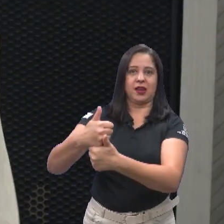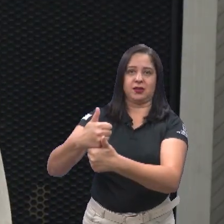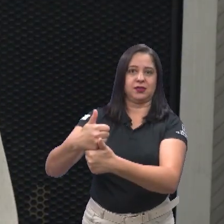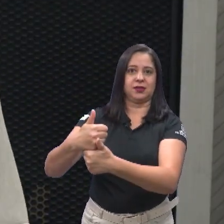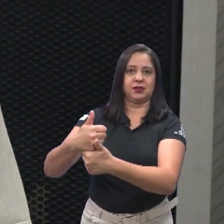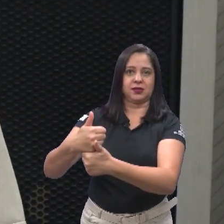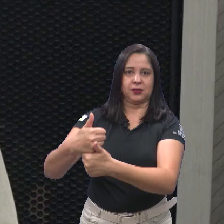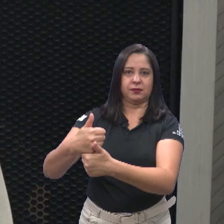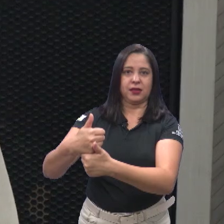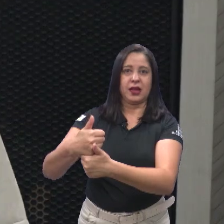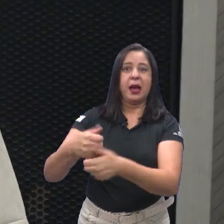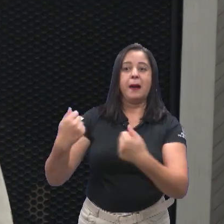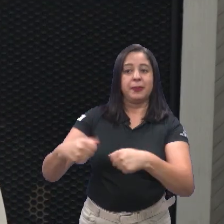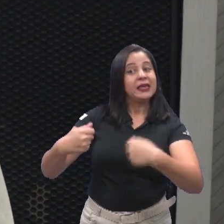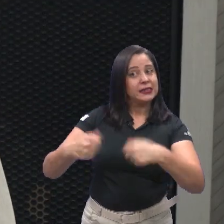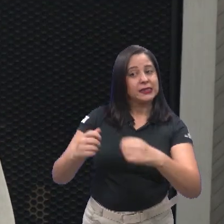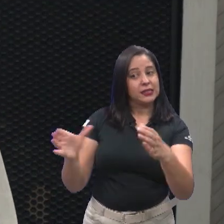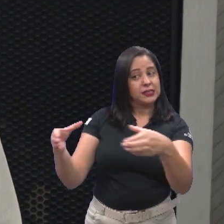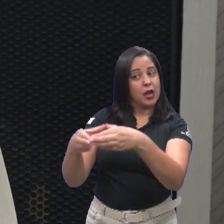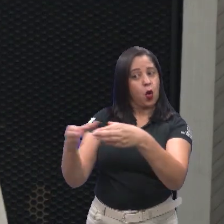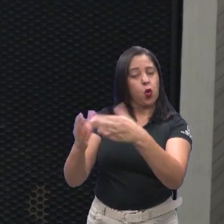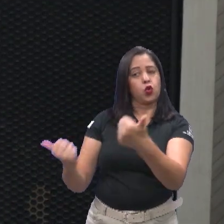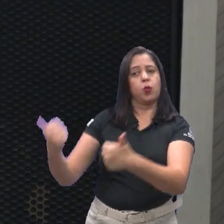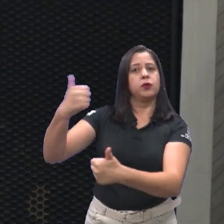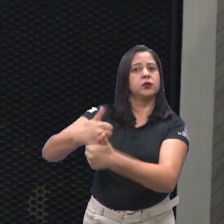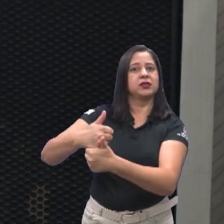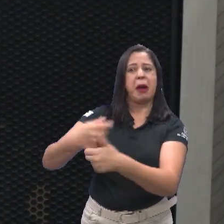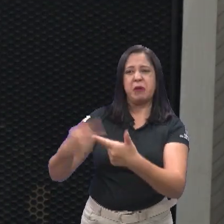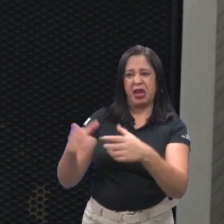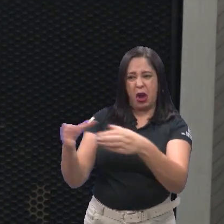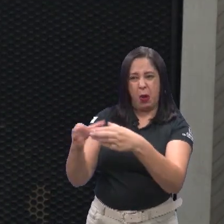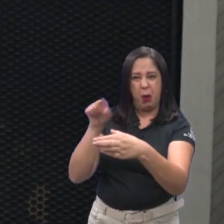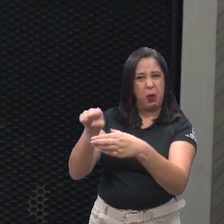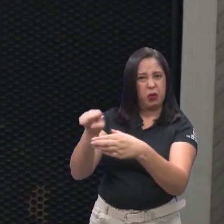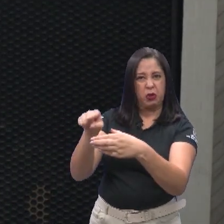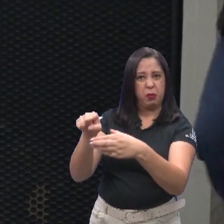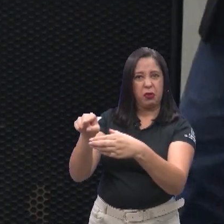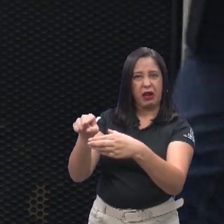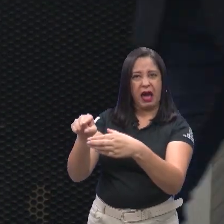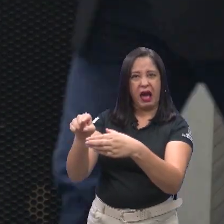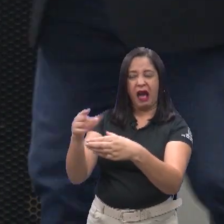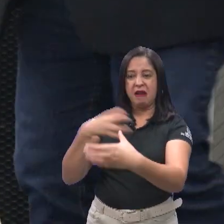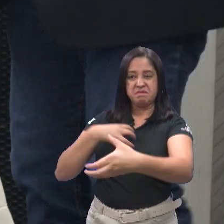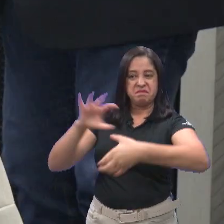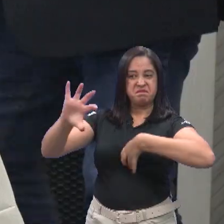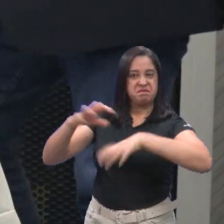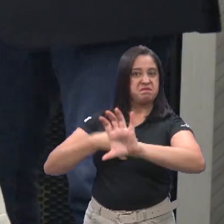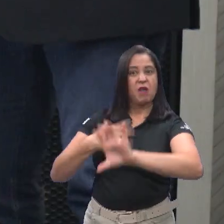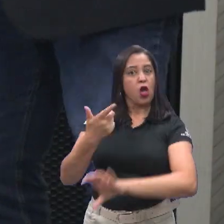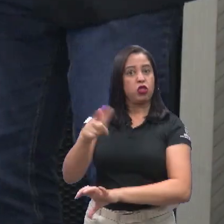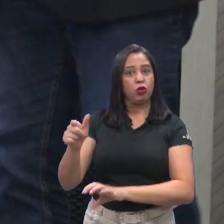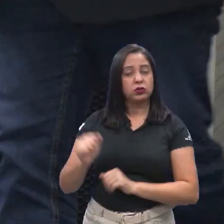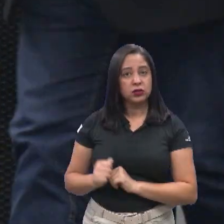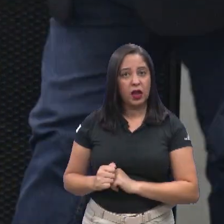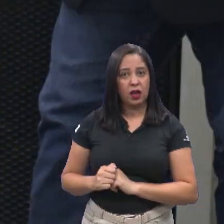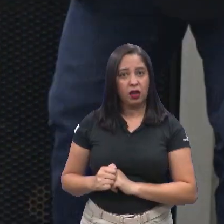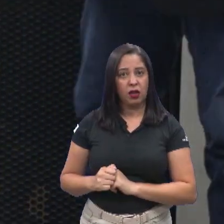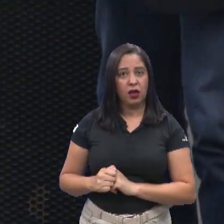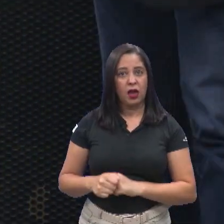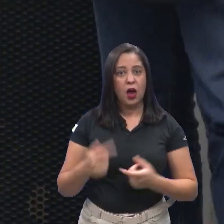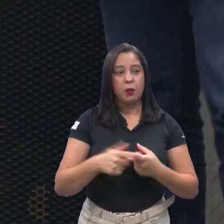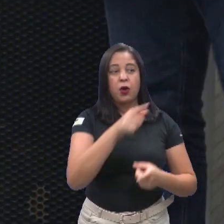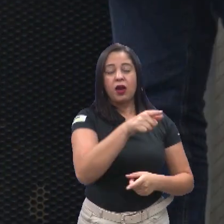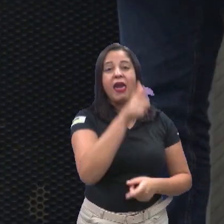retomar, troque essa equipe insensível que deixa mães que não conseguem levar seus